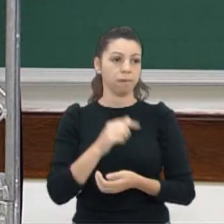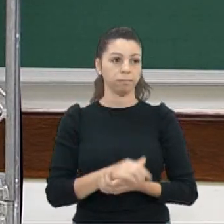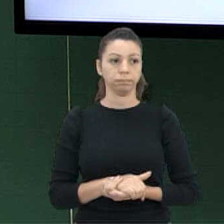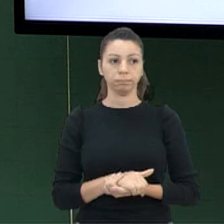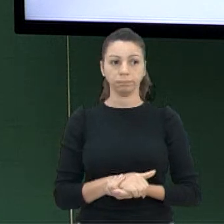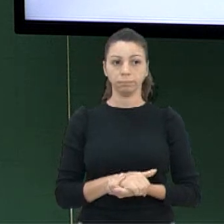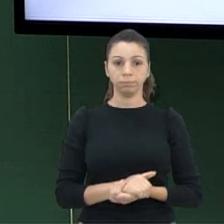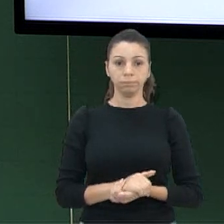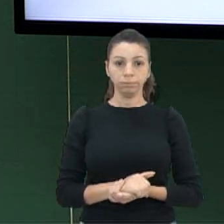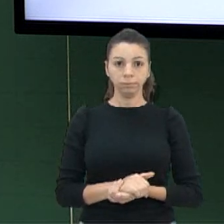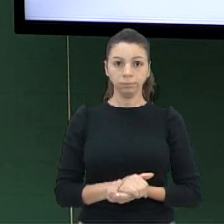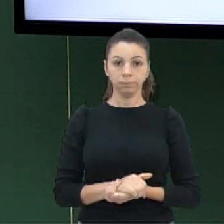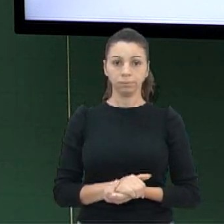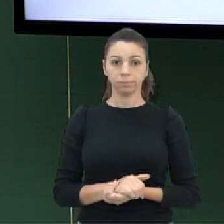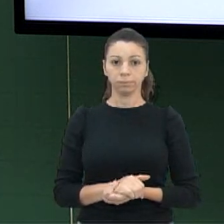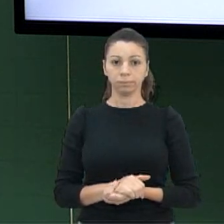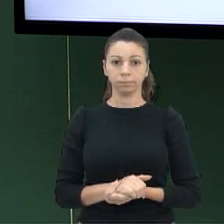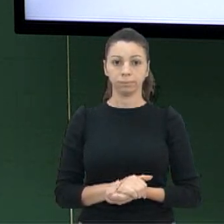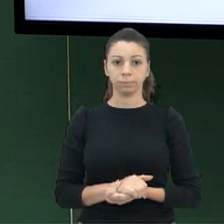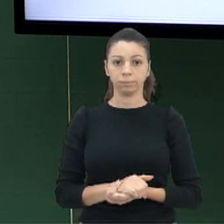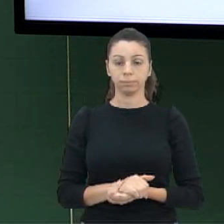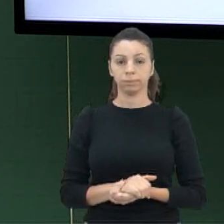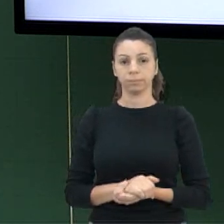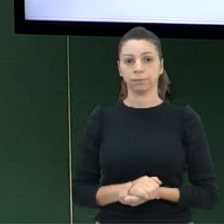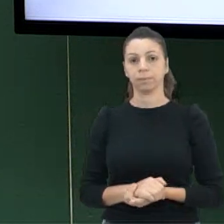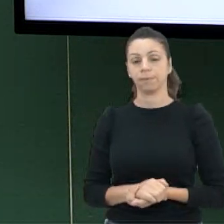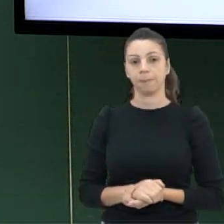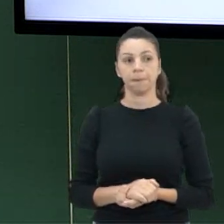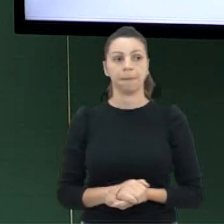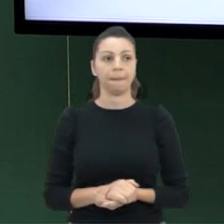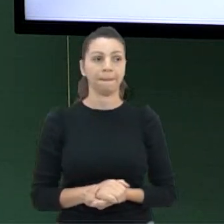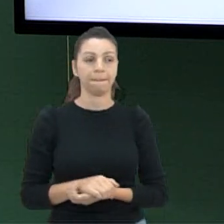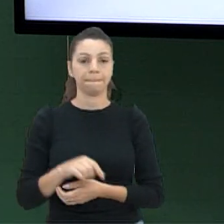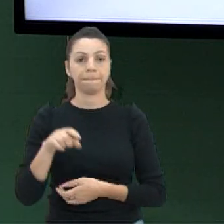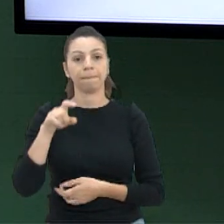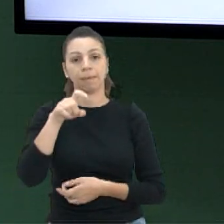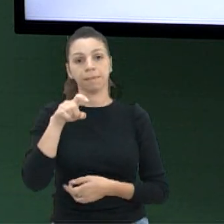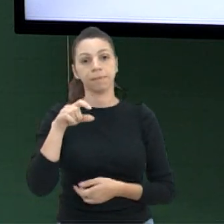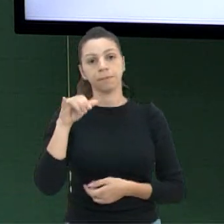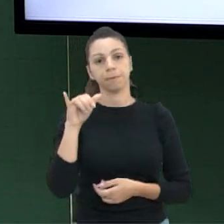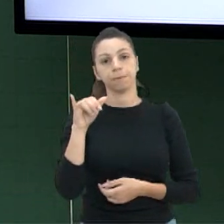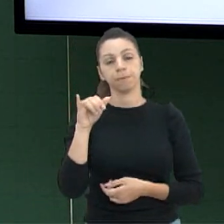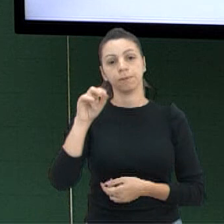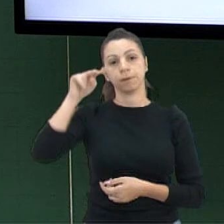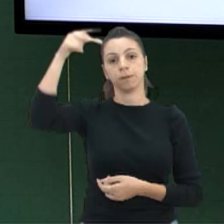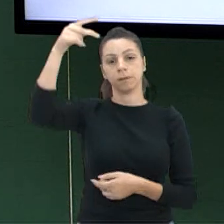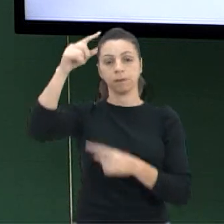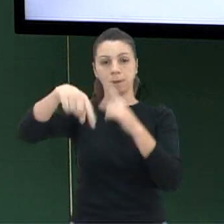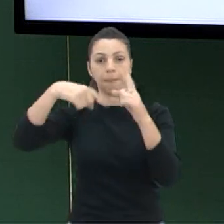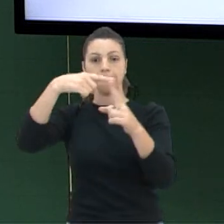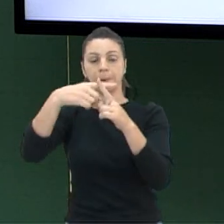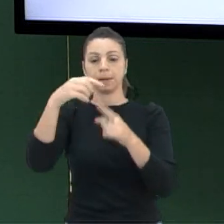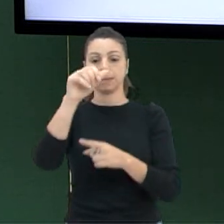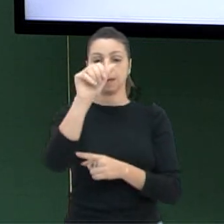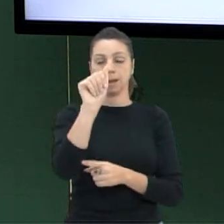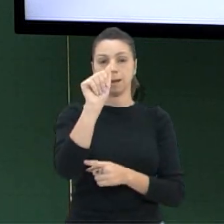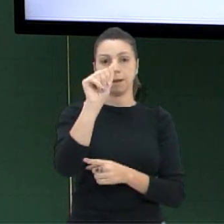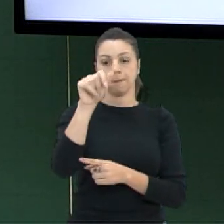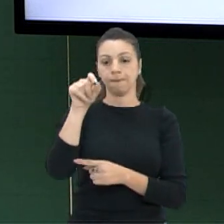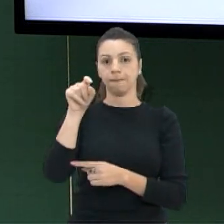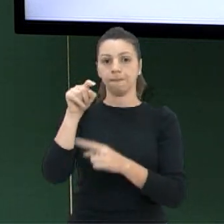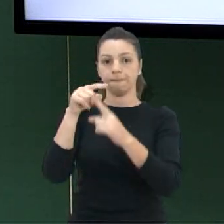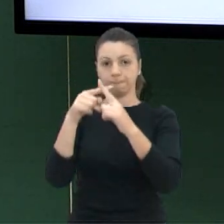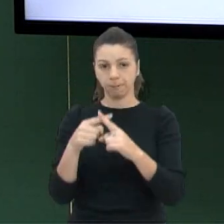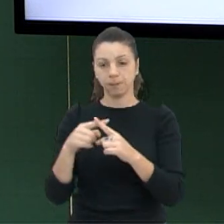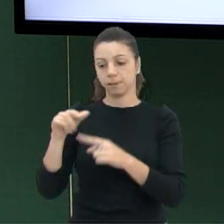Eu vou fazer x ao quadrado mais a vezes y. É